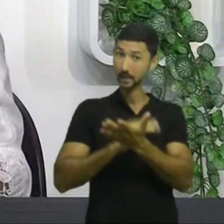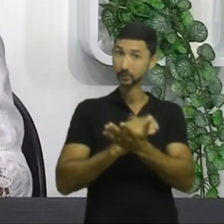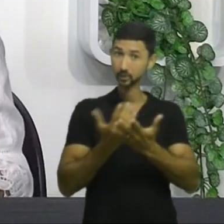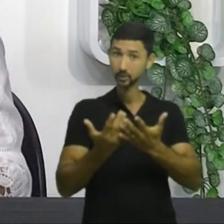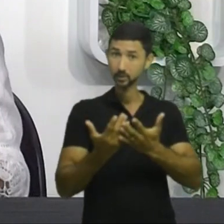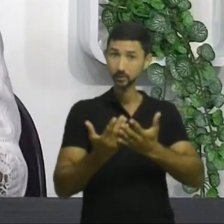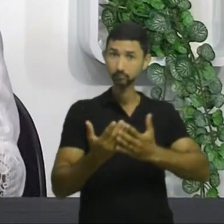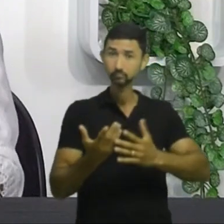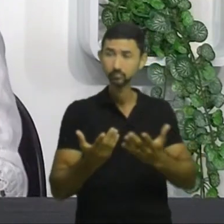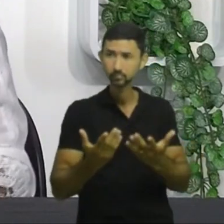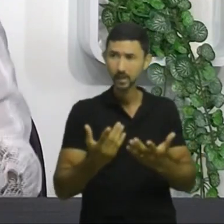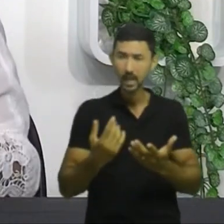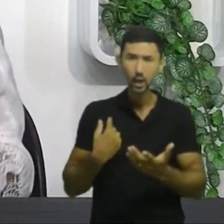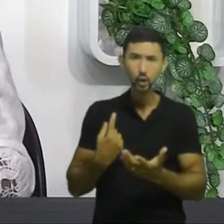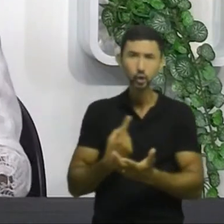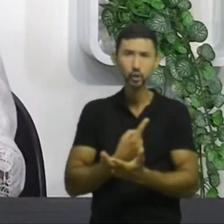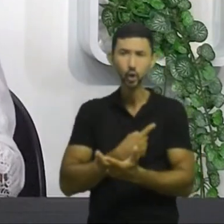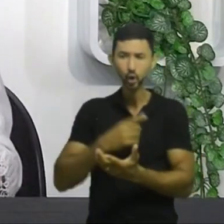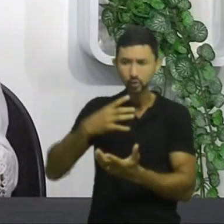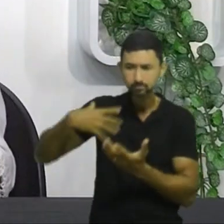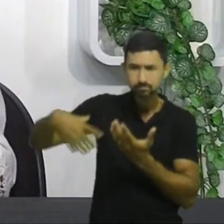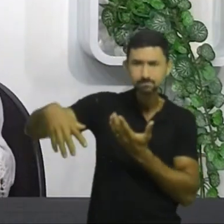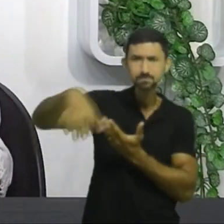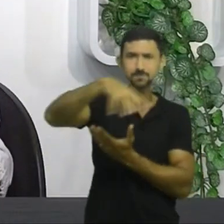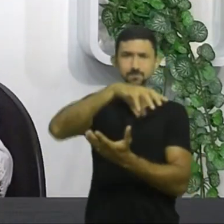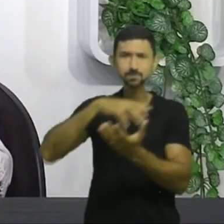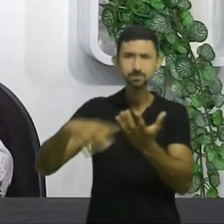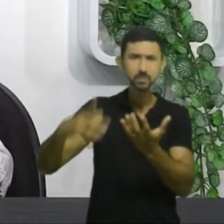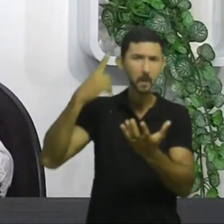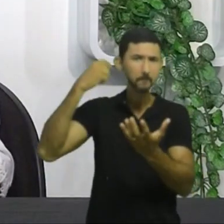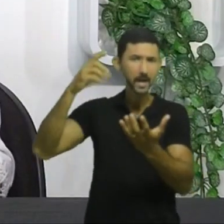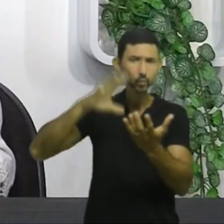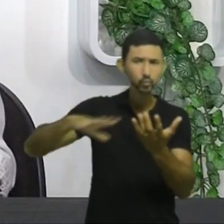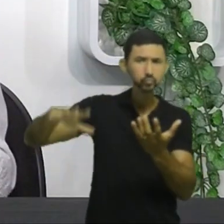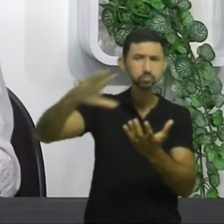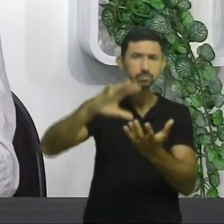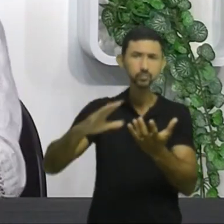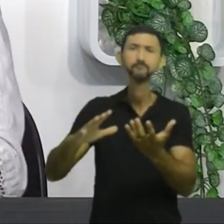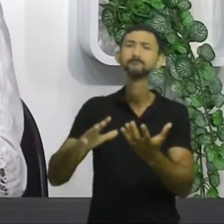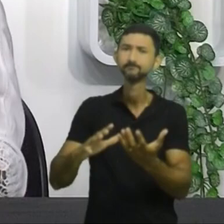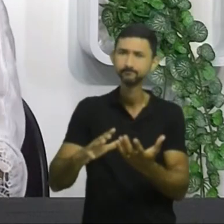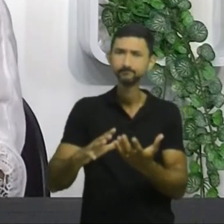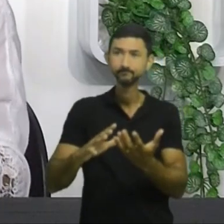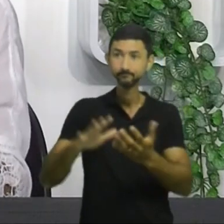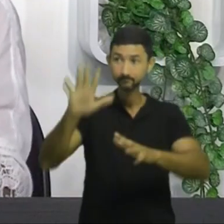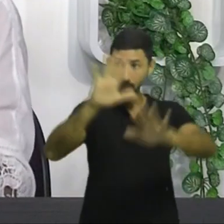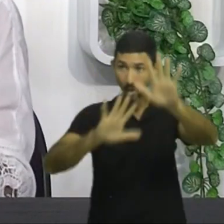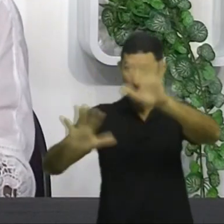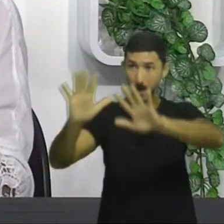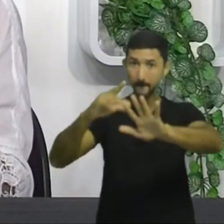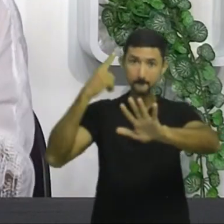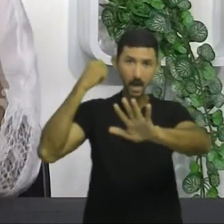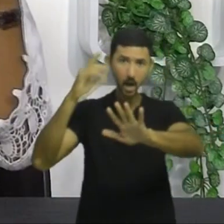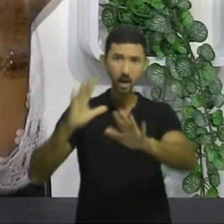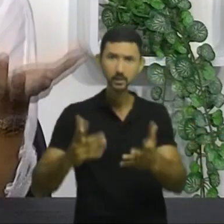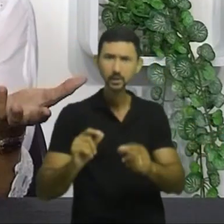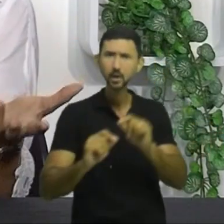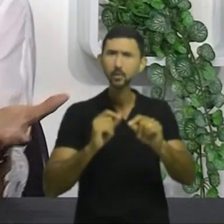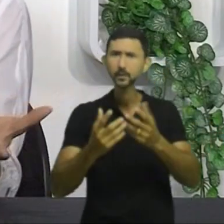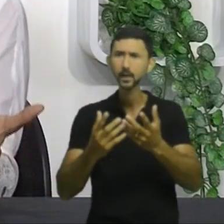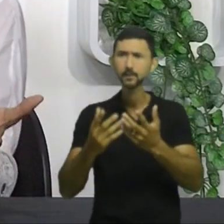que nós temos ao nosso redor esses ruídos. E essa paisagem sonora, ela